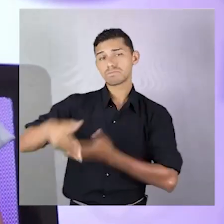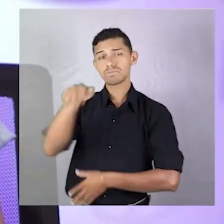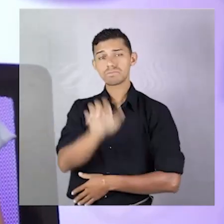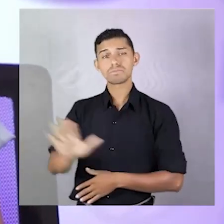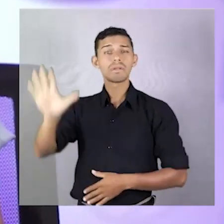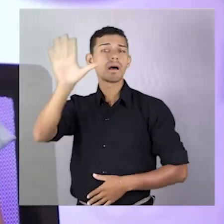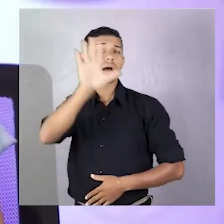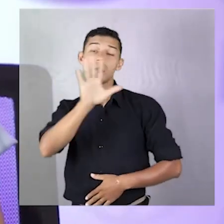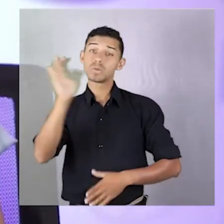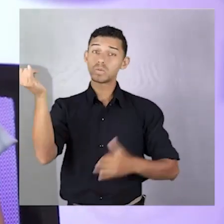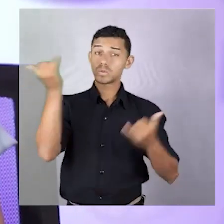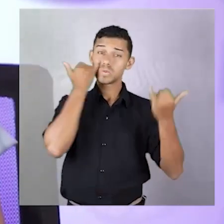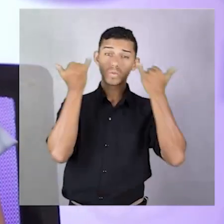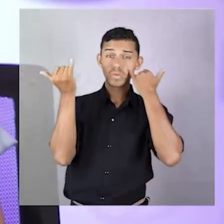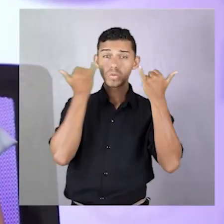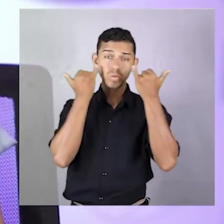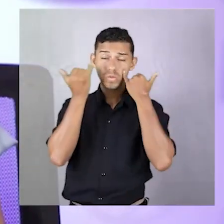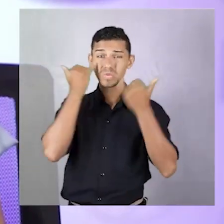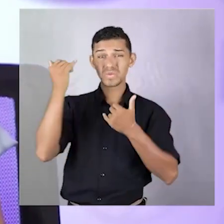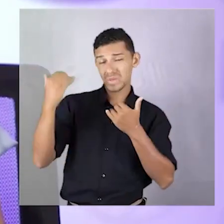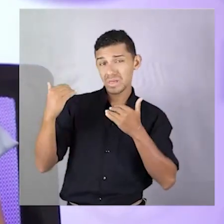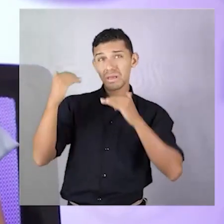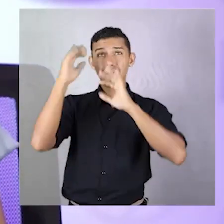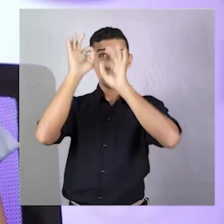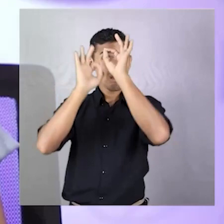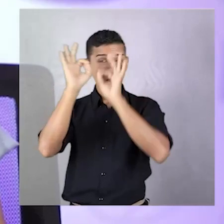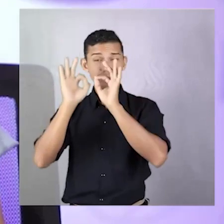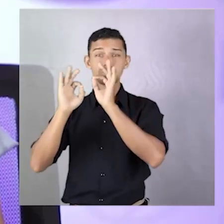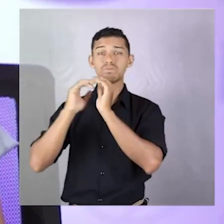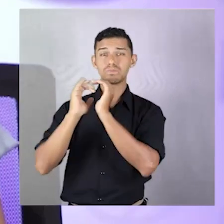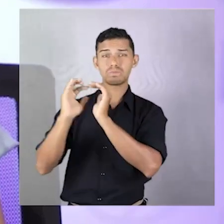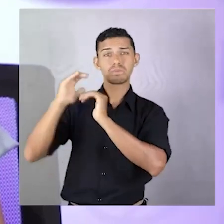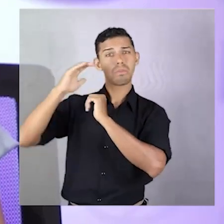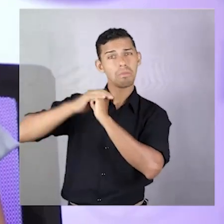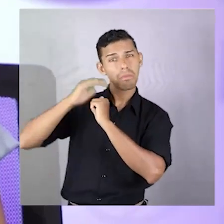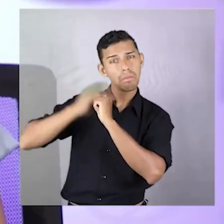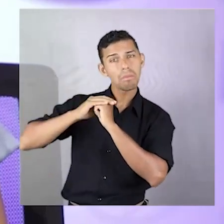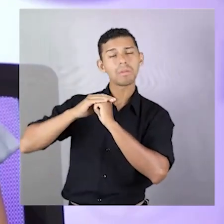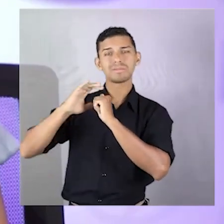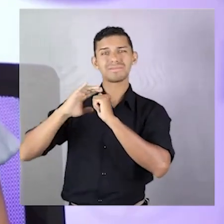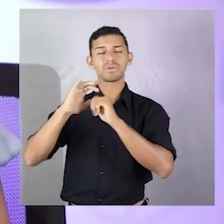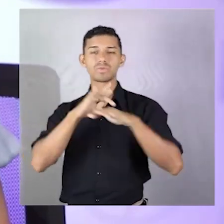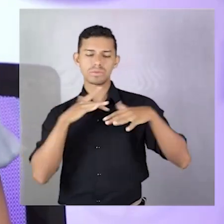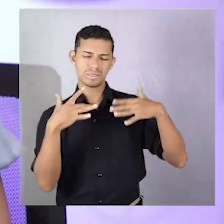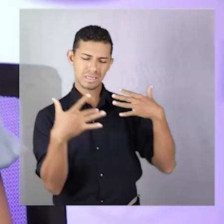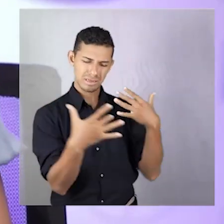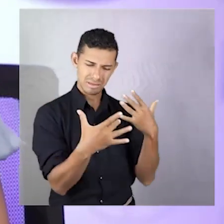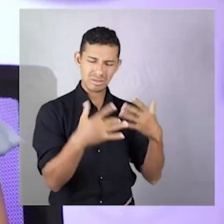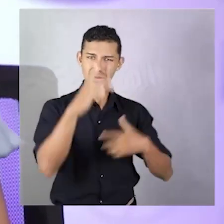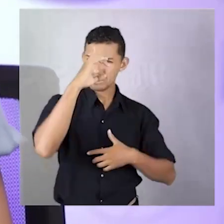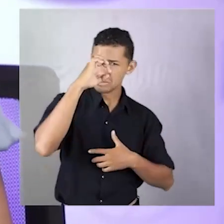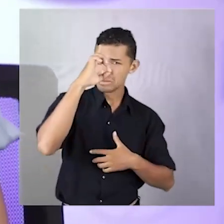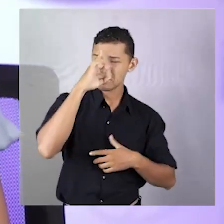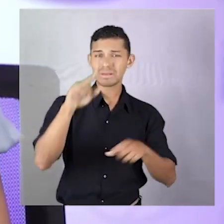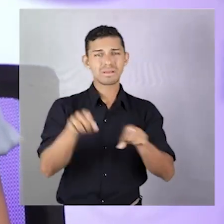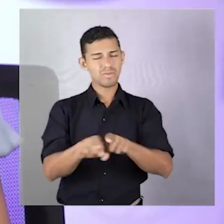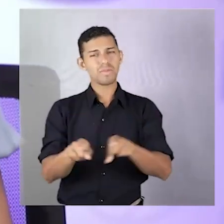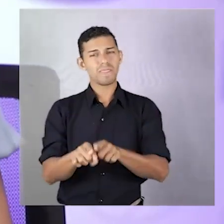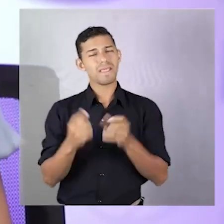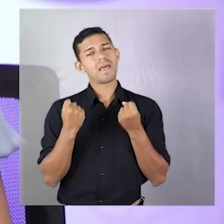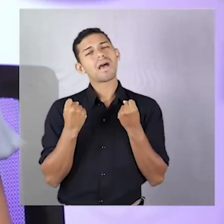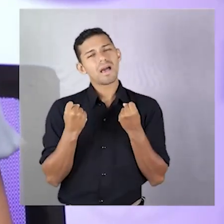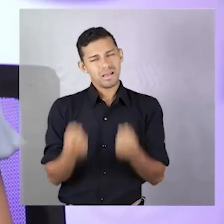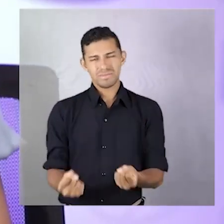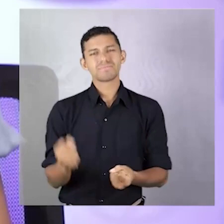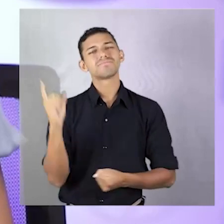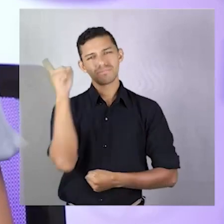que a quantidade de informações que recebemos e processamos durante todo o dia via rede social, pessoal, é